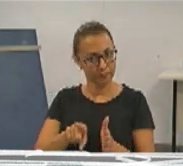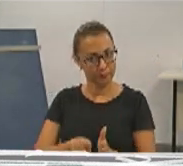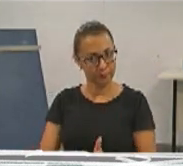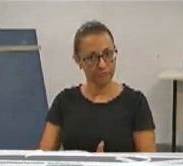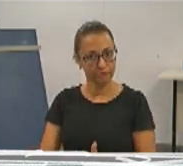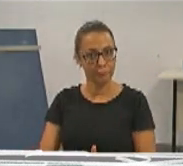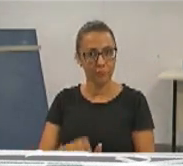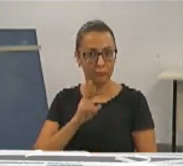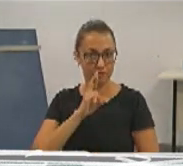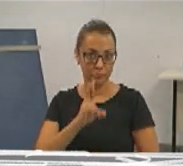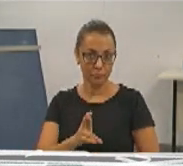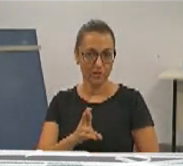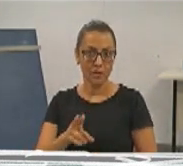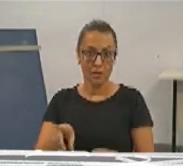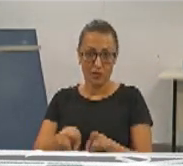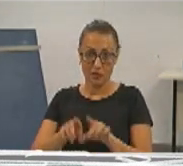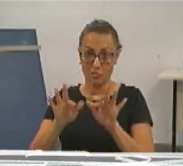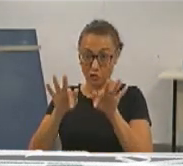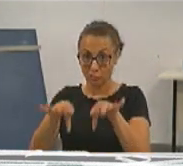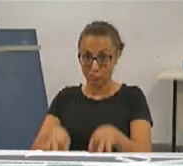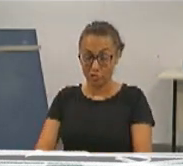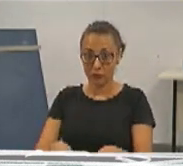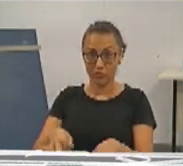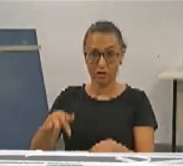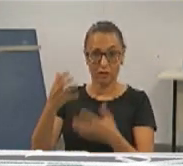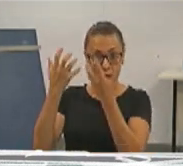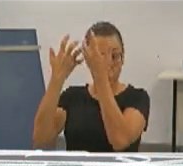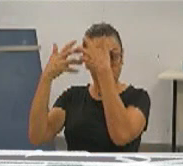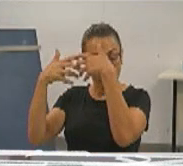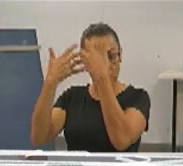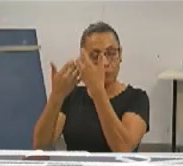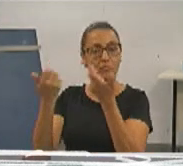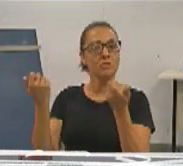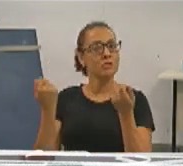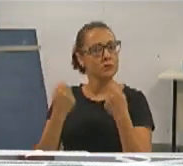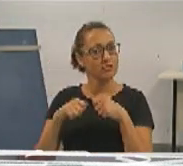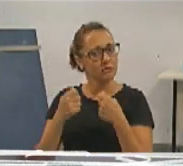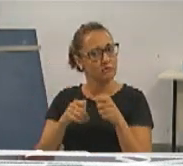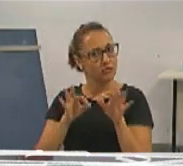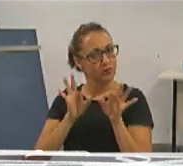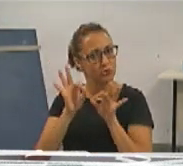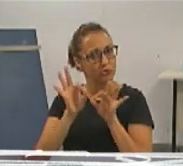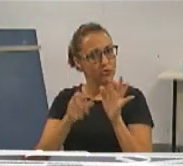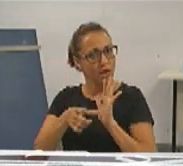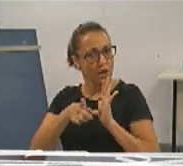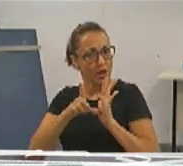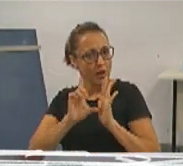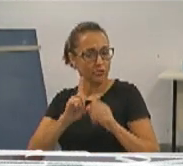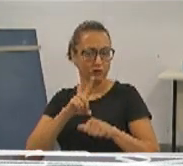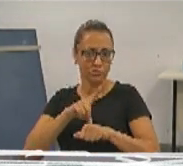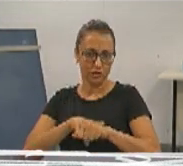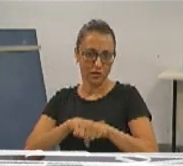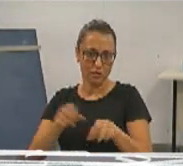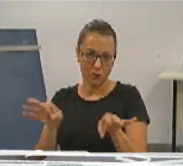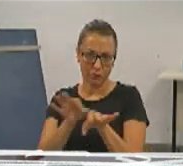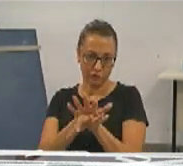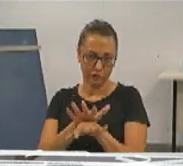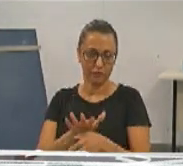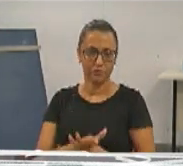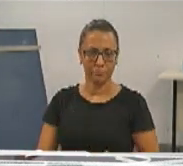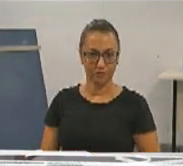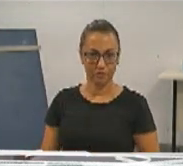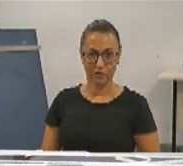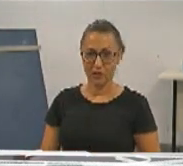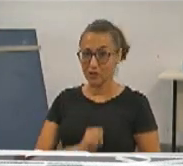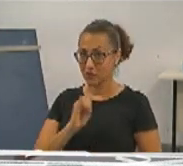A finalização do raciocínio e o questionamento deve ser bem antes do término do tempo. Caso